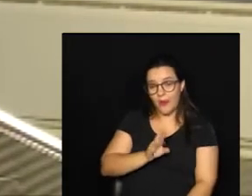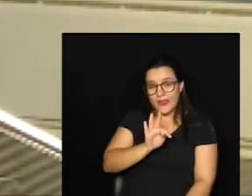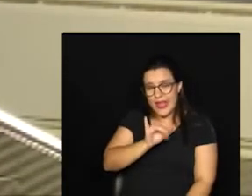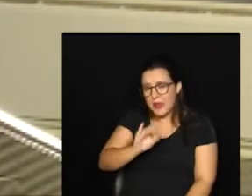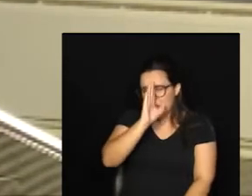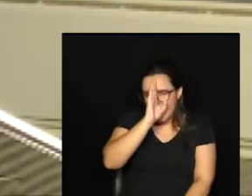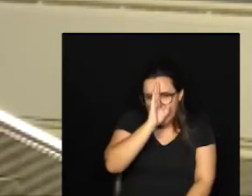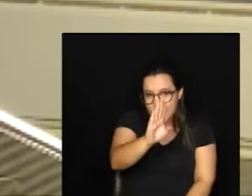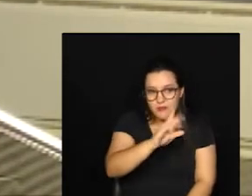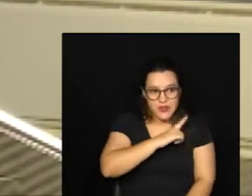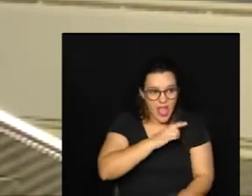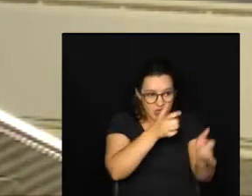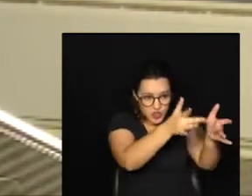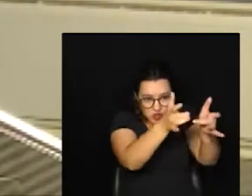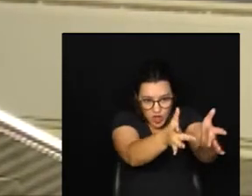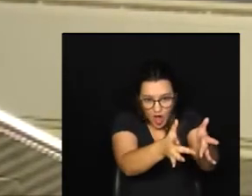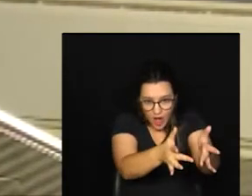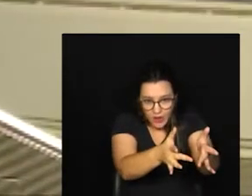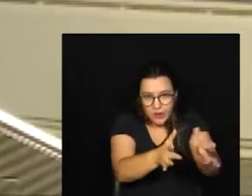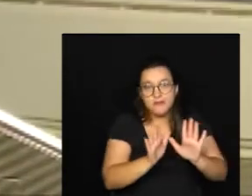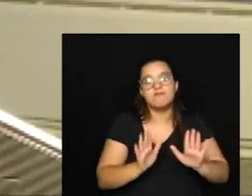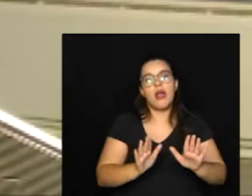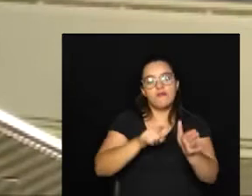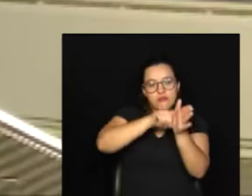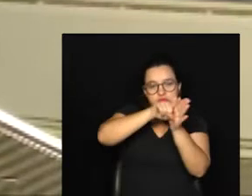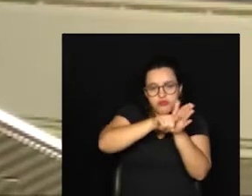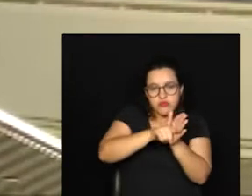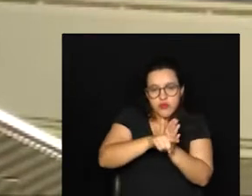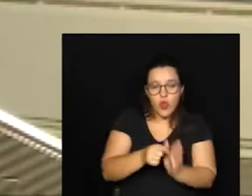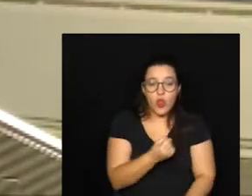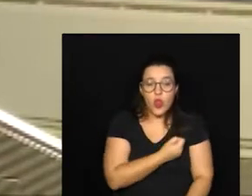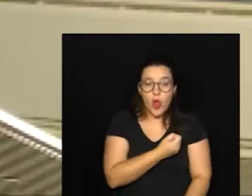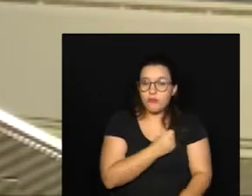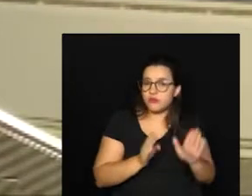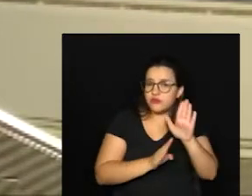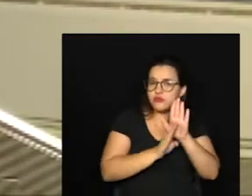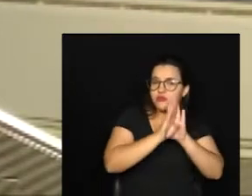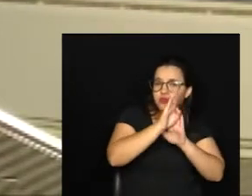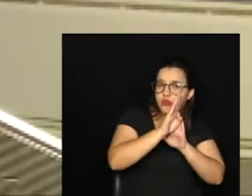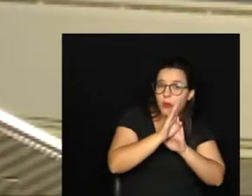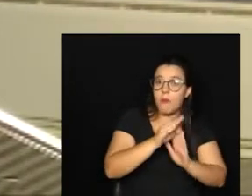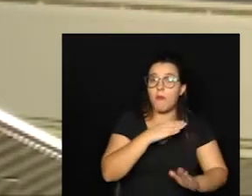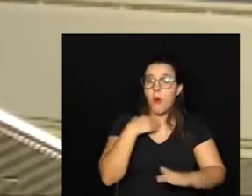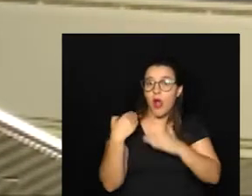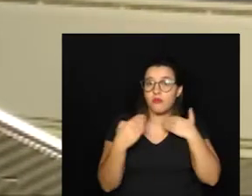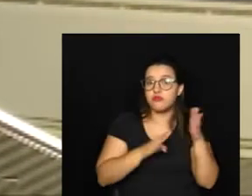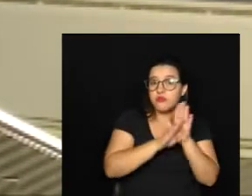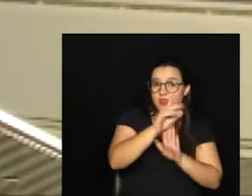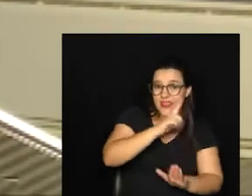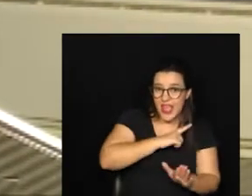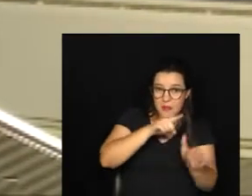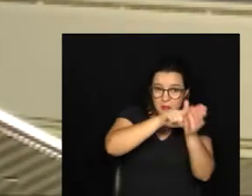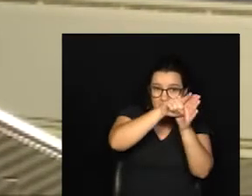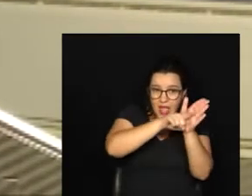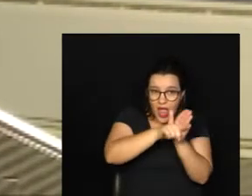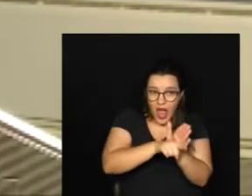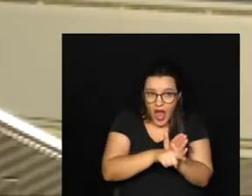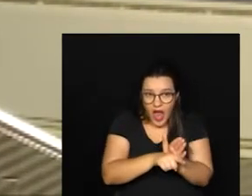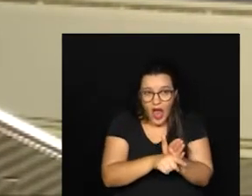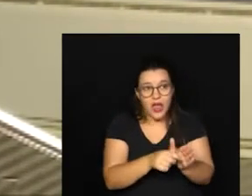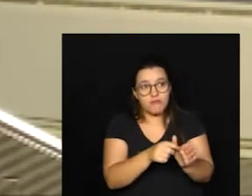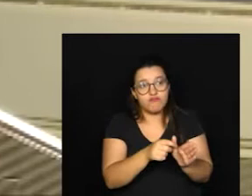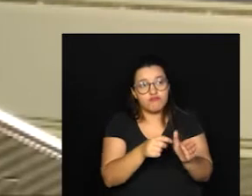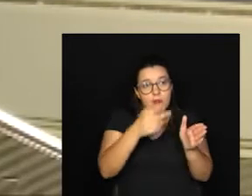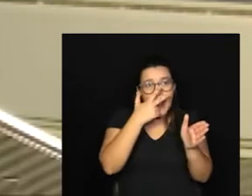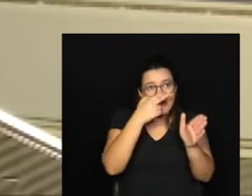mais voltados a critérios mais epidemiológicos, número de casos, número de mortes, né, o número médio de óbitos na